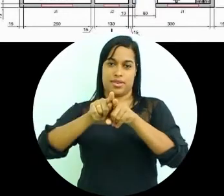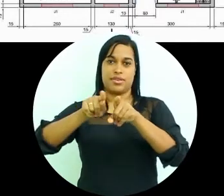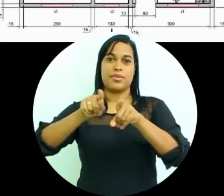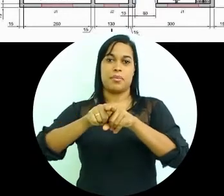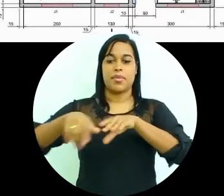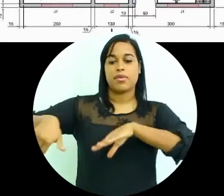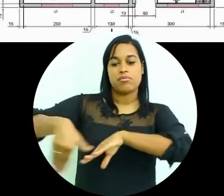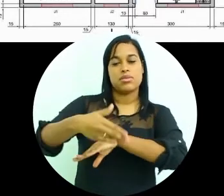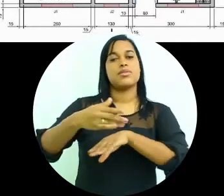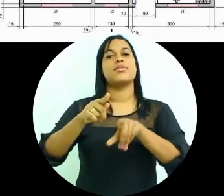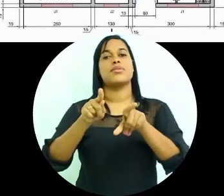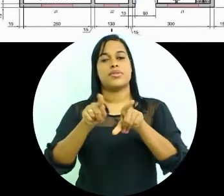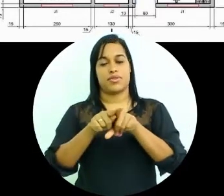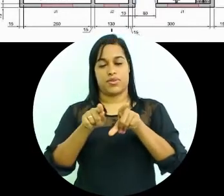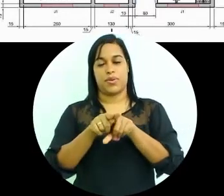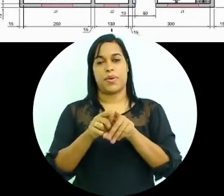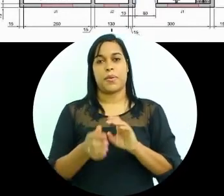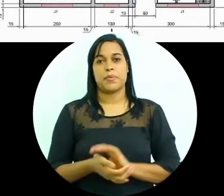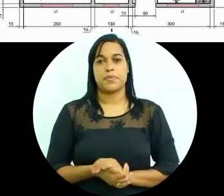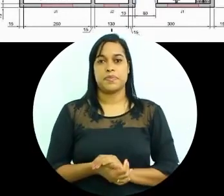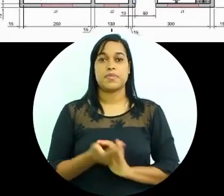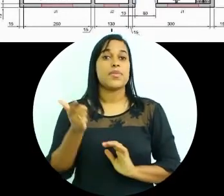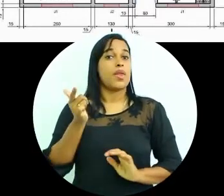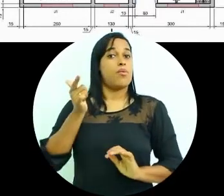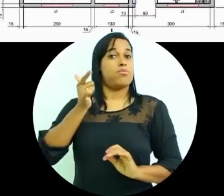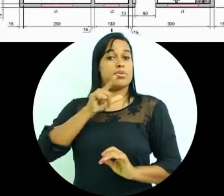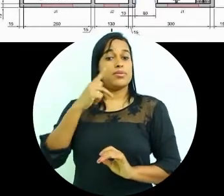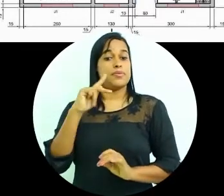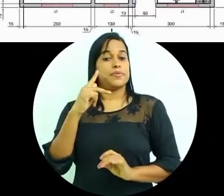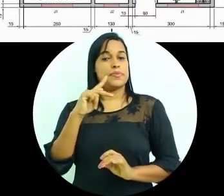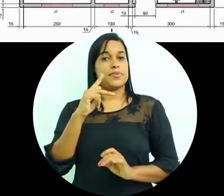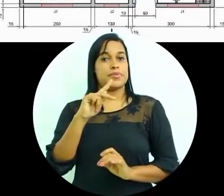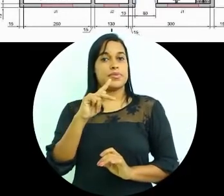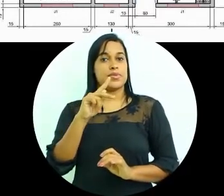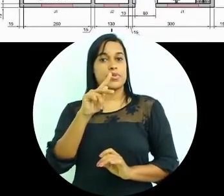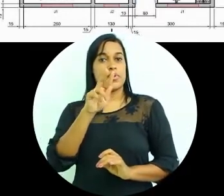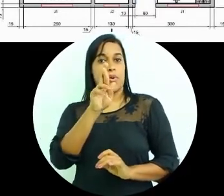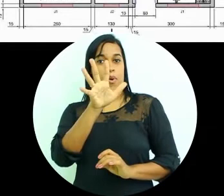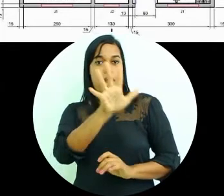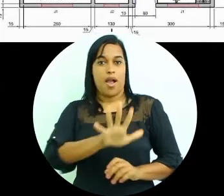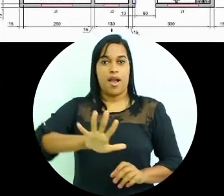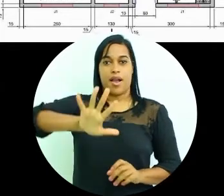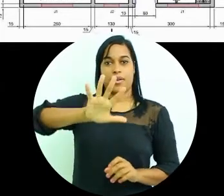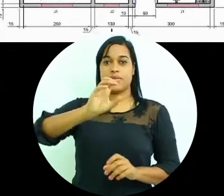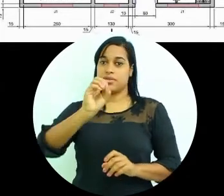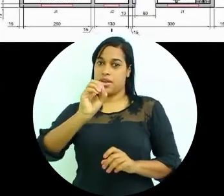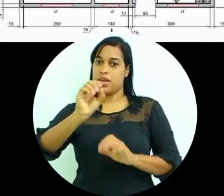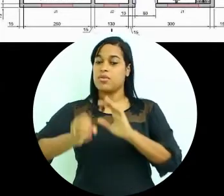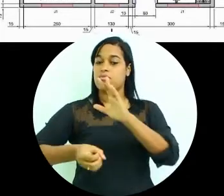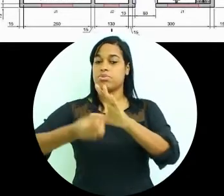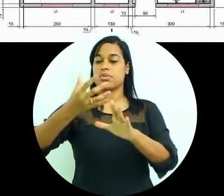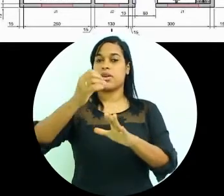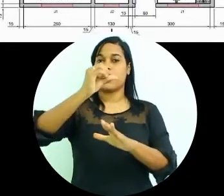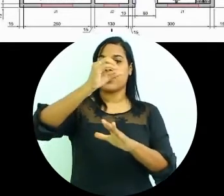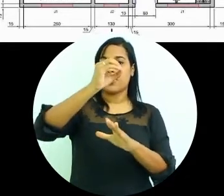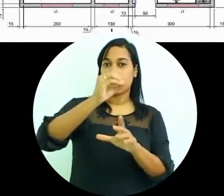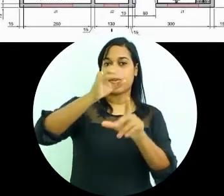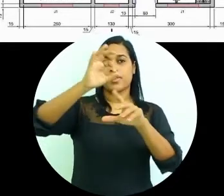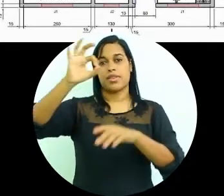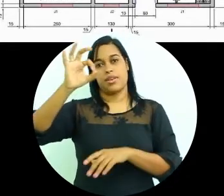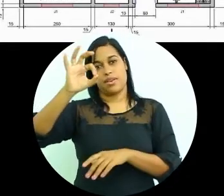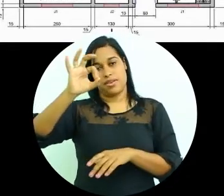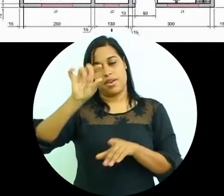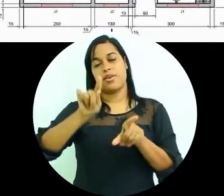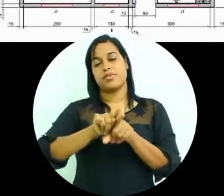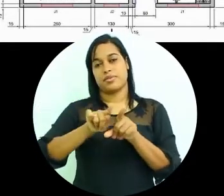da espessura da parede do corredor. E eu consigo dessa forma, com o raio 0, criar o ângulo de 90